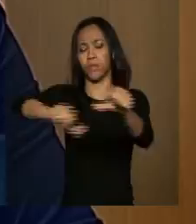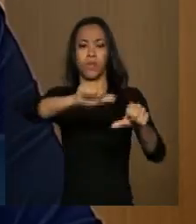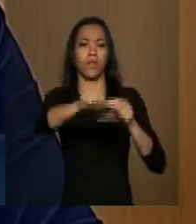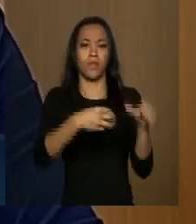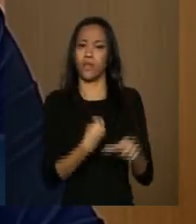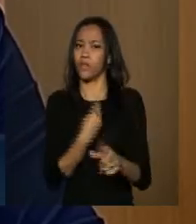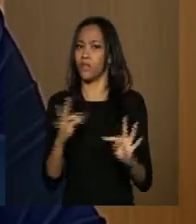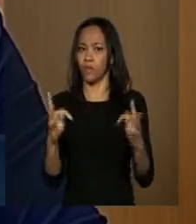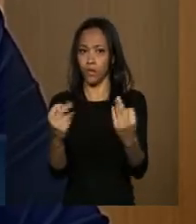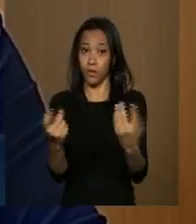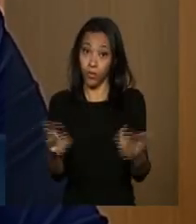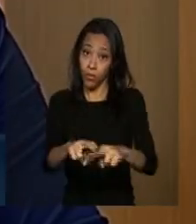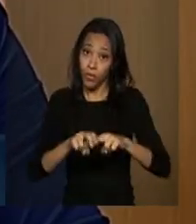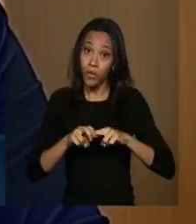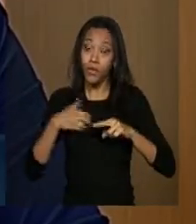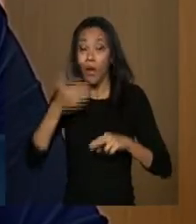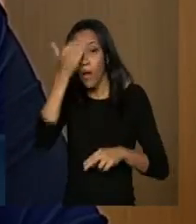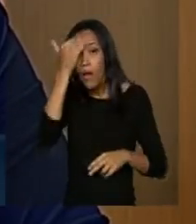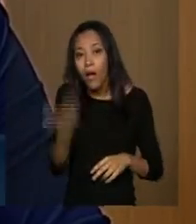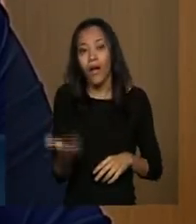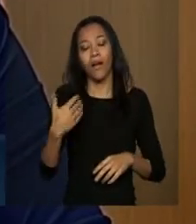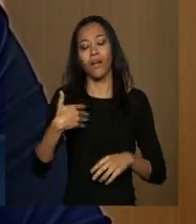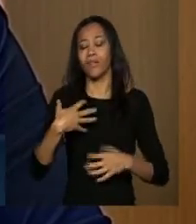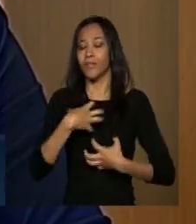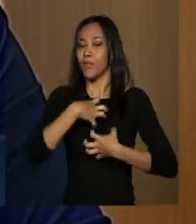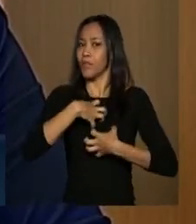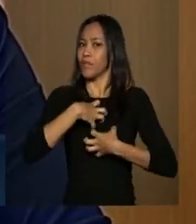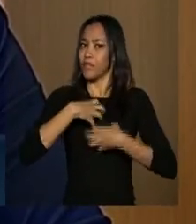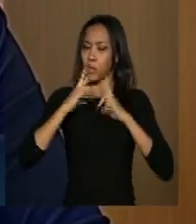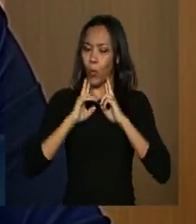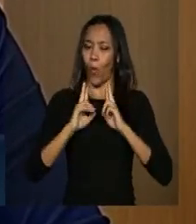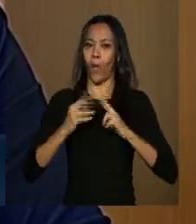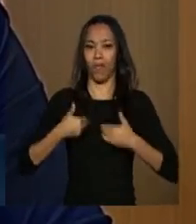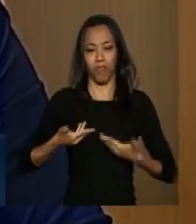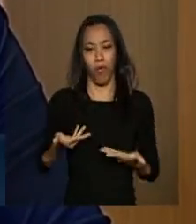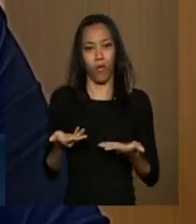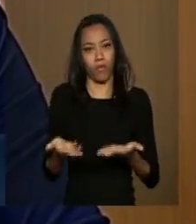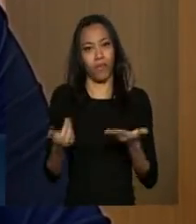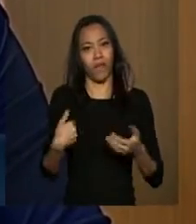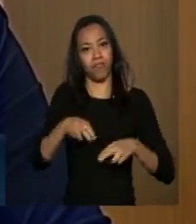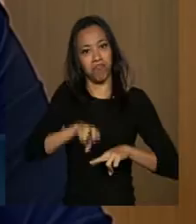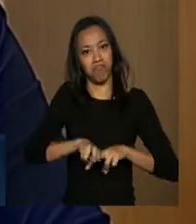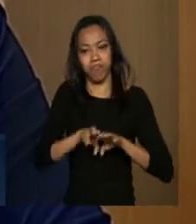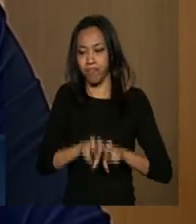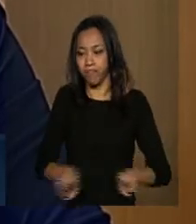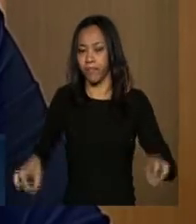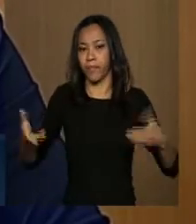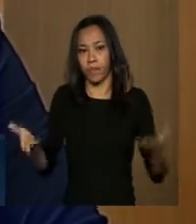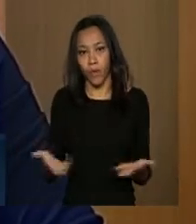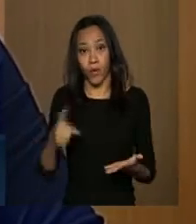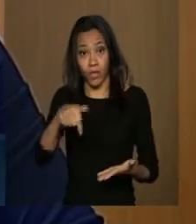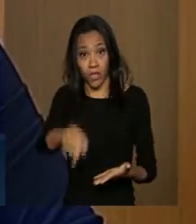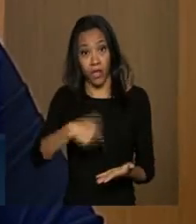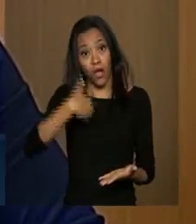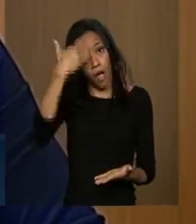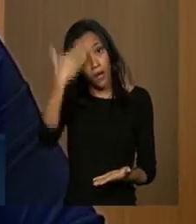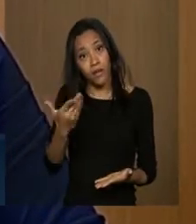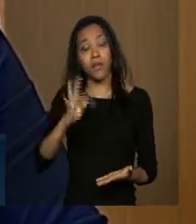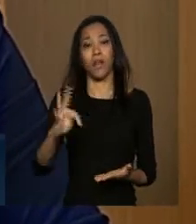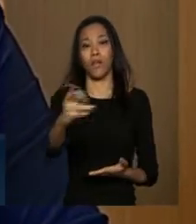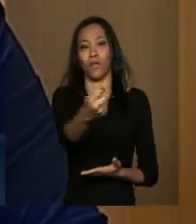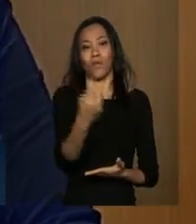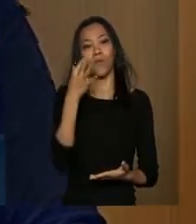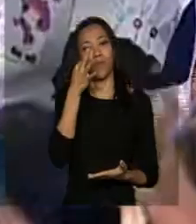vida de todo mundo. Por isso, muito obrigada. É uma honra participar dessa mesa hoje. E eu quero, mais uma vez, agradecer a todos vocês